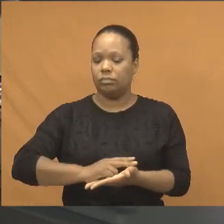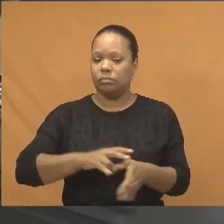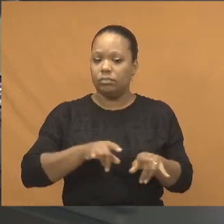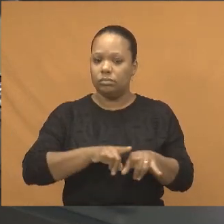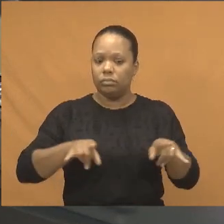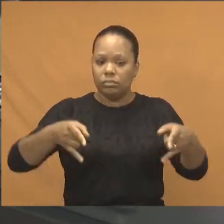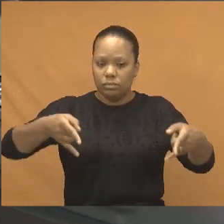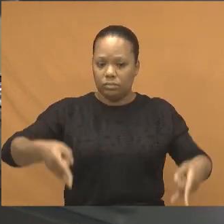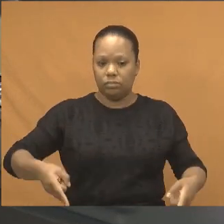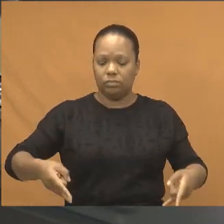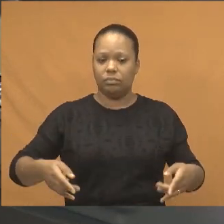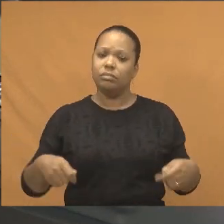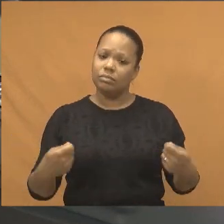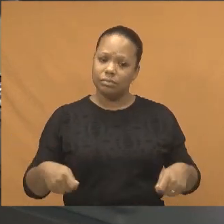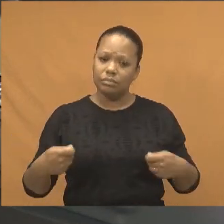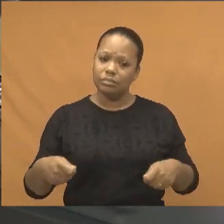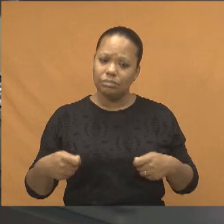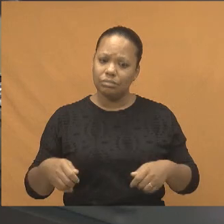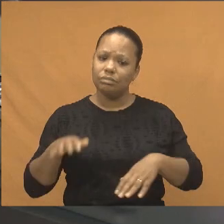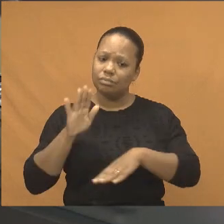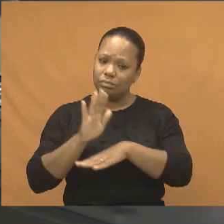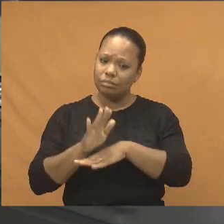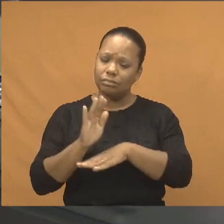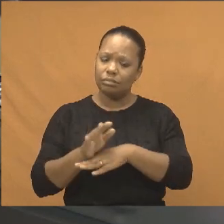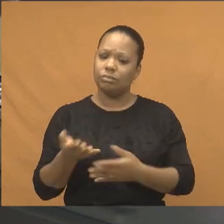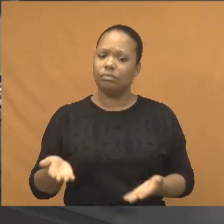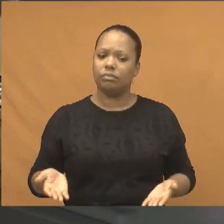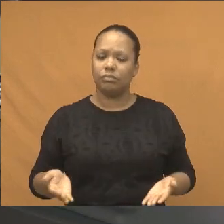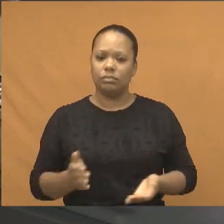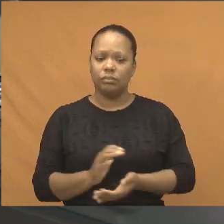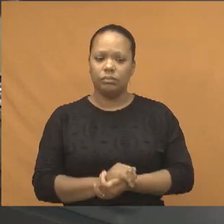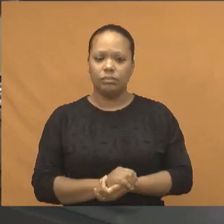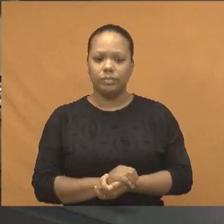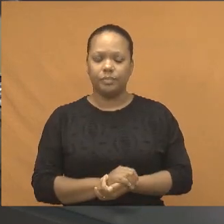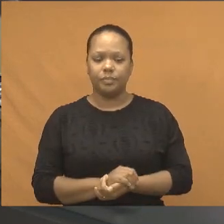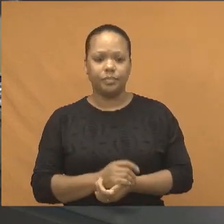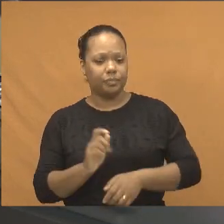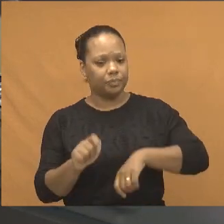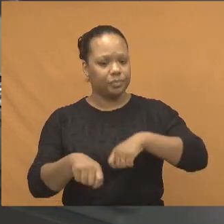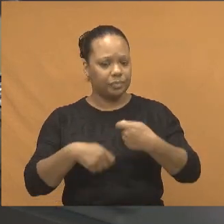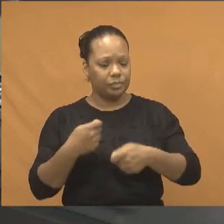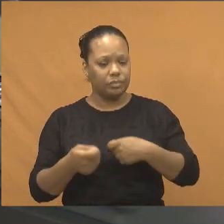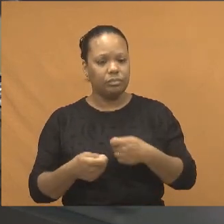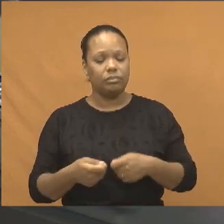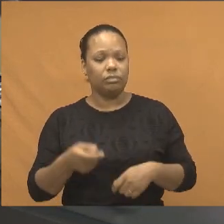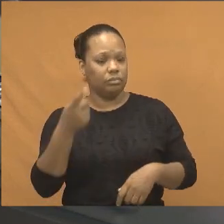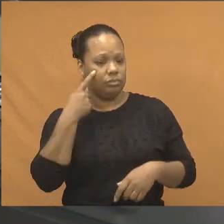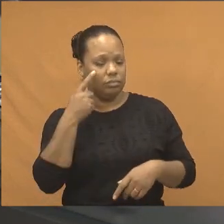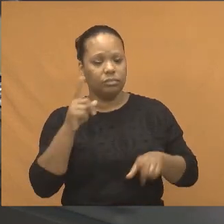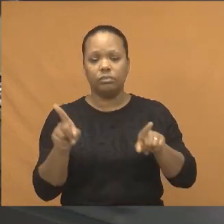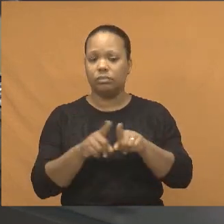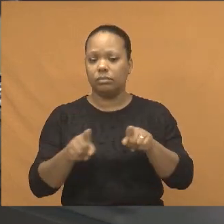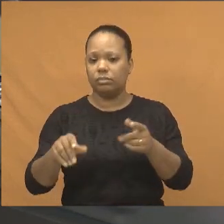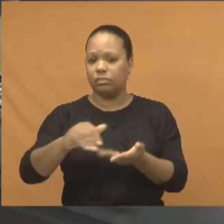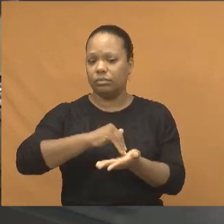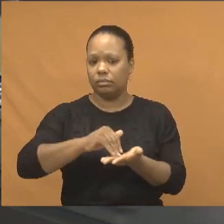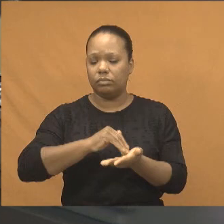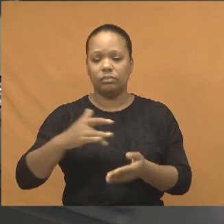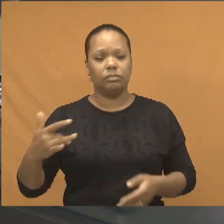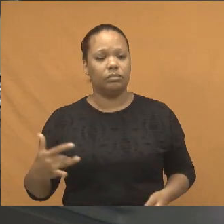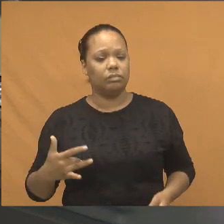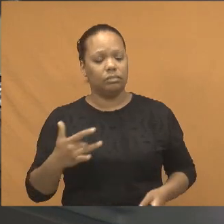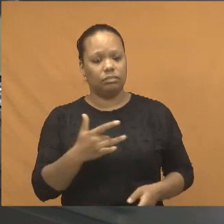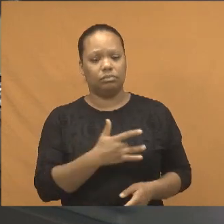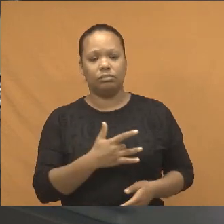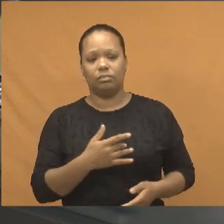Então, isso precisa ser resolvido, precisa ser enfrentado pela atual administração e a Secretaria de Saúde, porque da